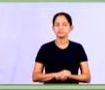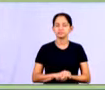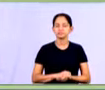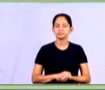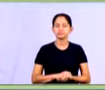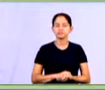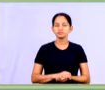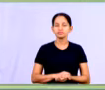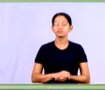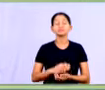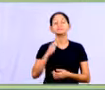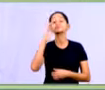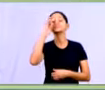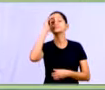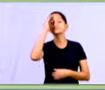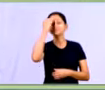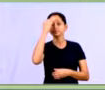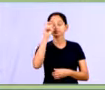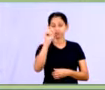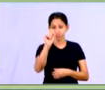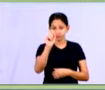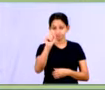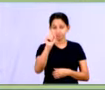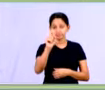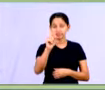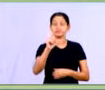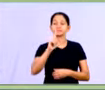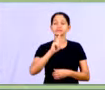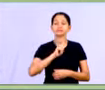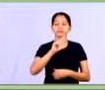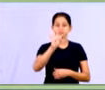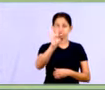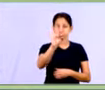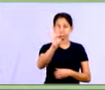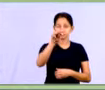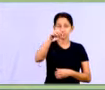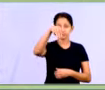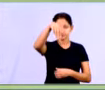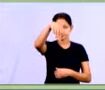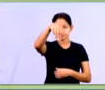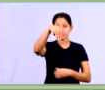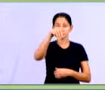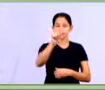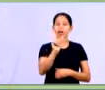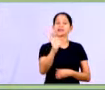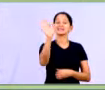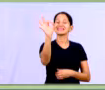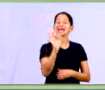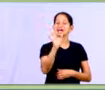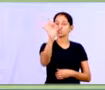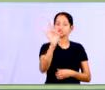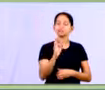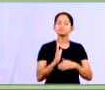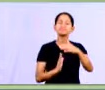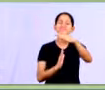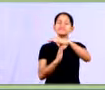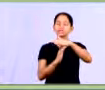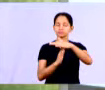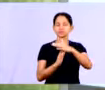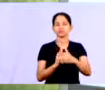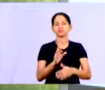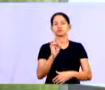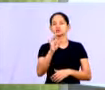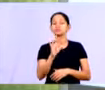Então, professora, a gente entende assim, que a TMA, que é a taxa mínima de atratividade, é